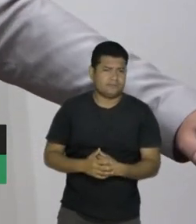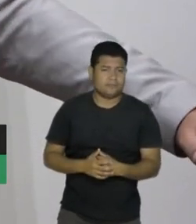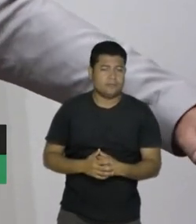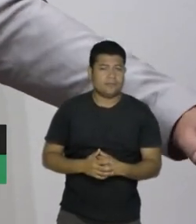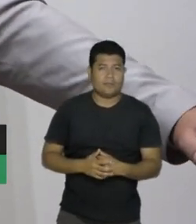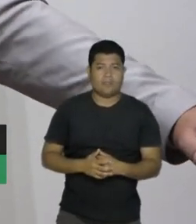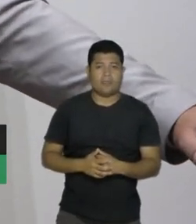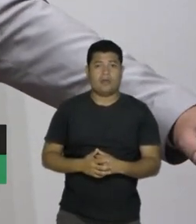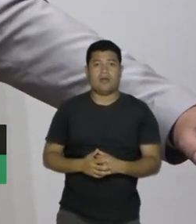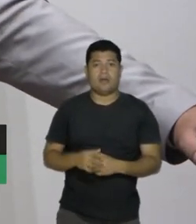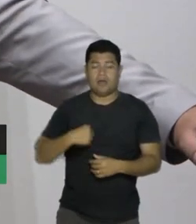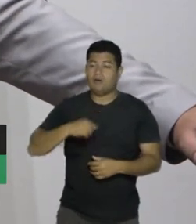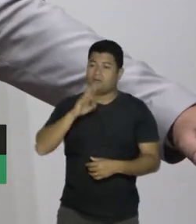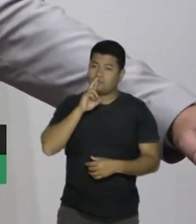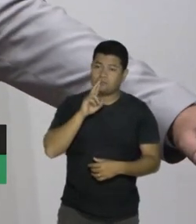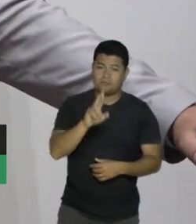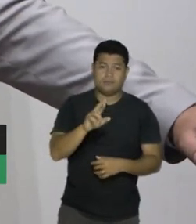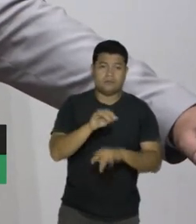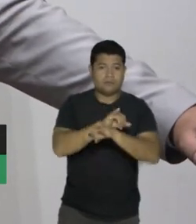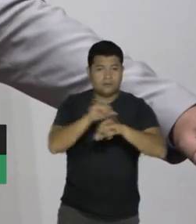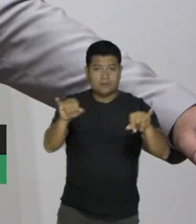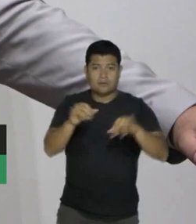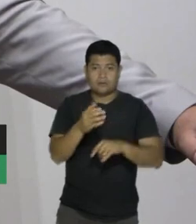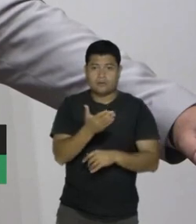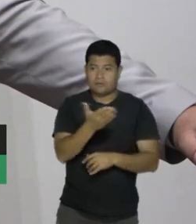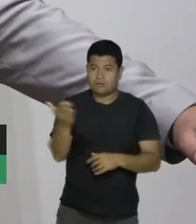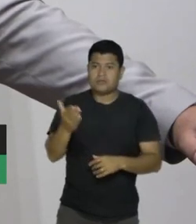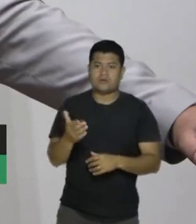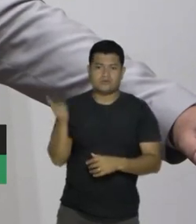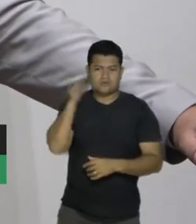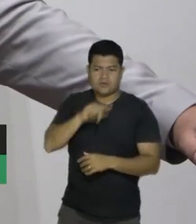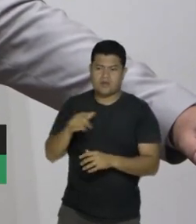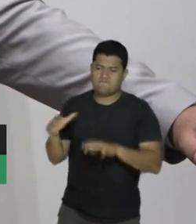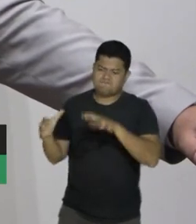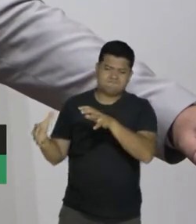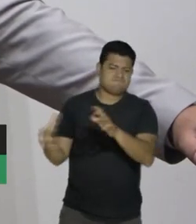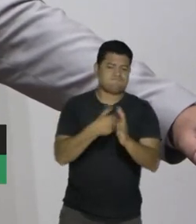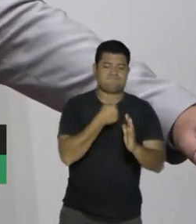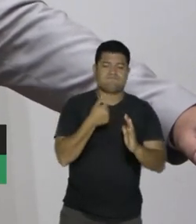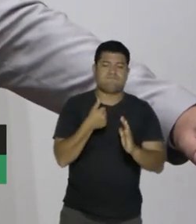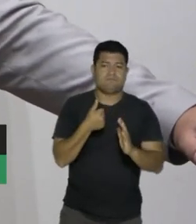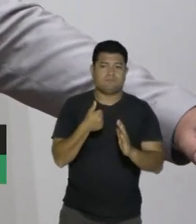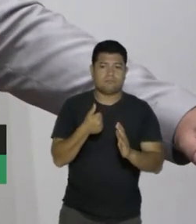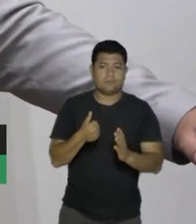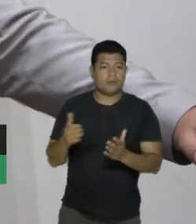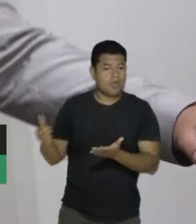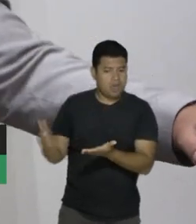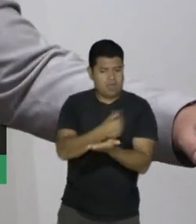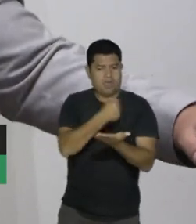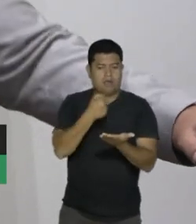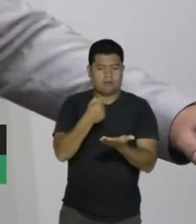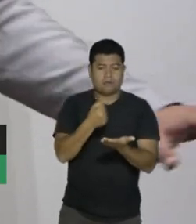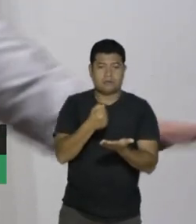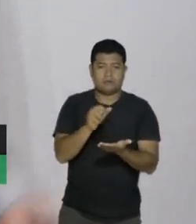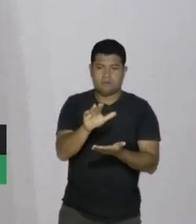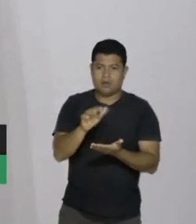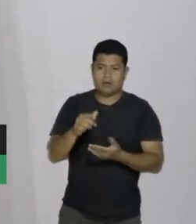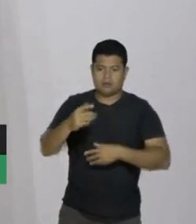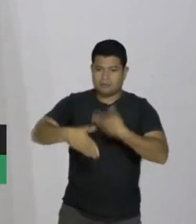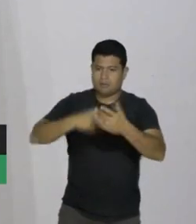vocês Vocês tomaram esse governo mas não vão levar escutem o que eu estou falando obrigado